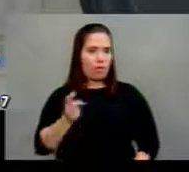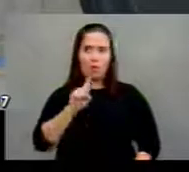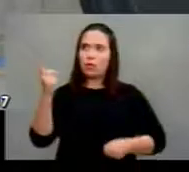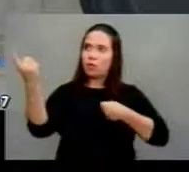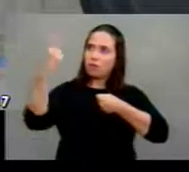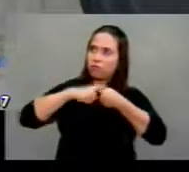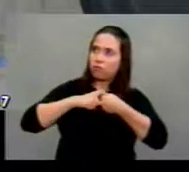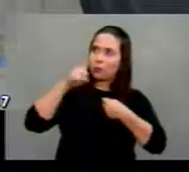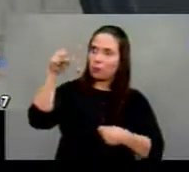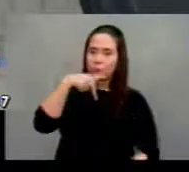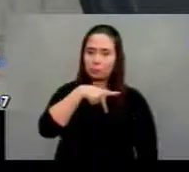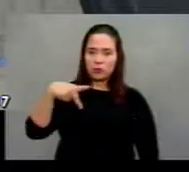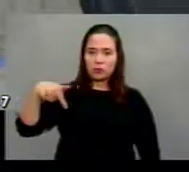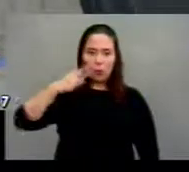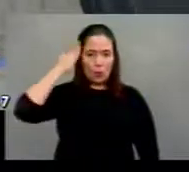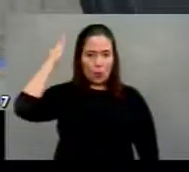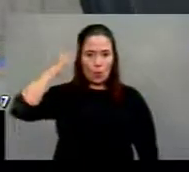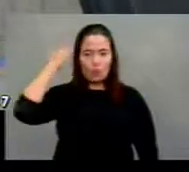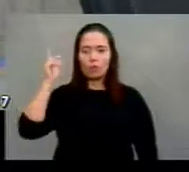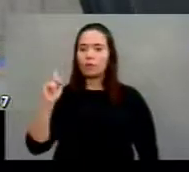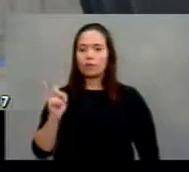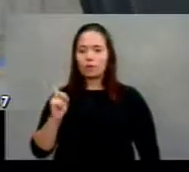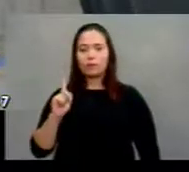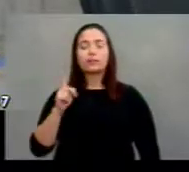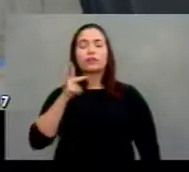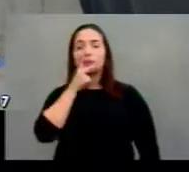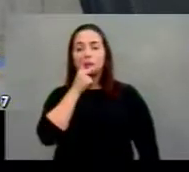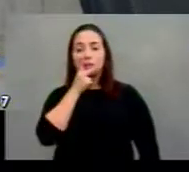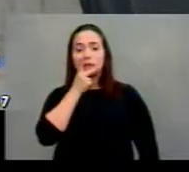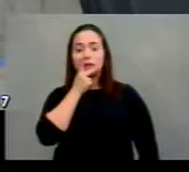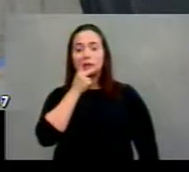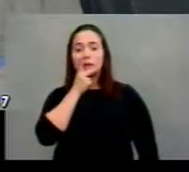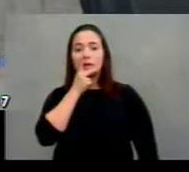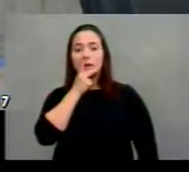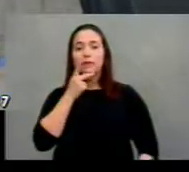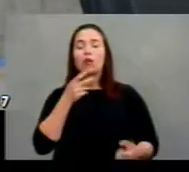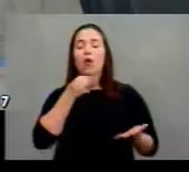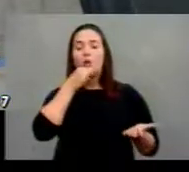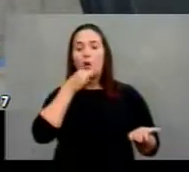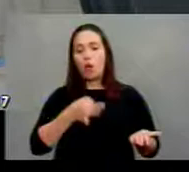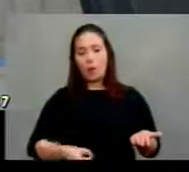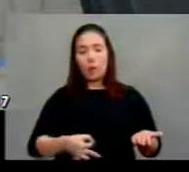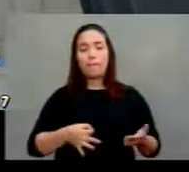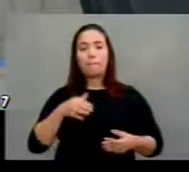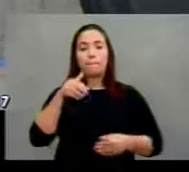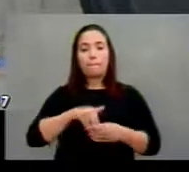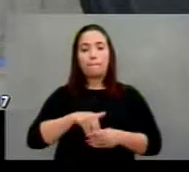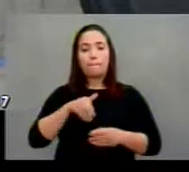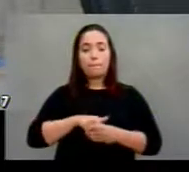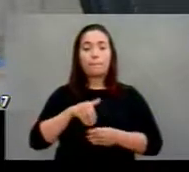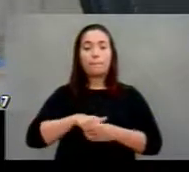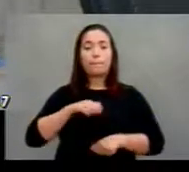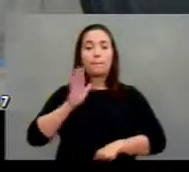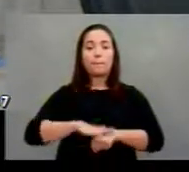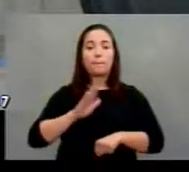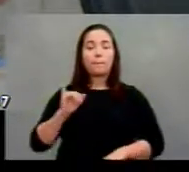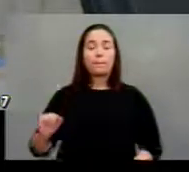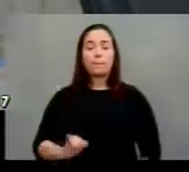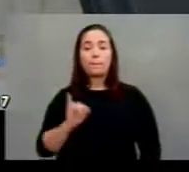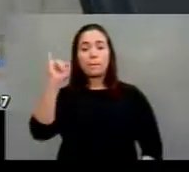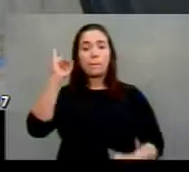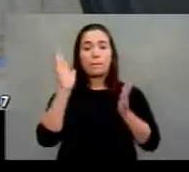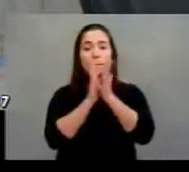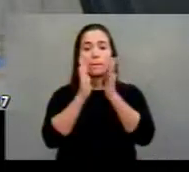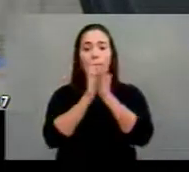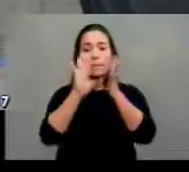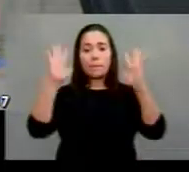não comungo, não compactuo, entendo que o partido precisa se posicionar. A votação mais importante é que eu quero